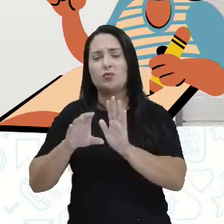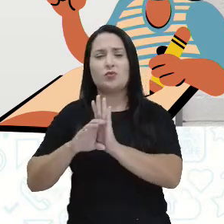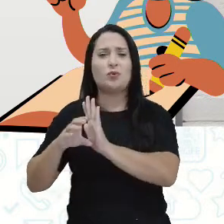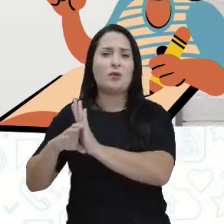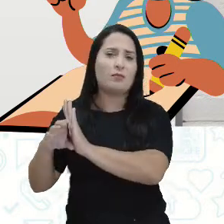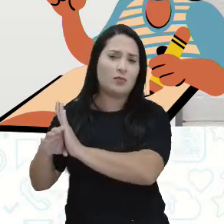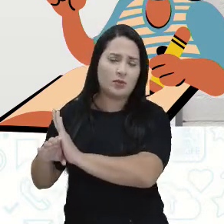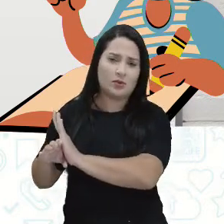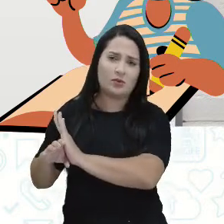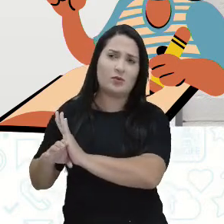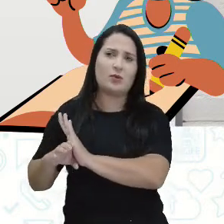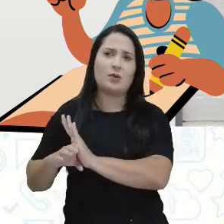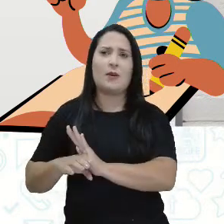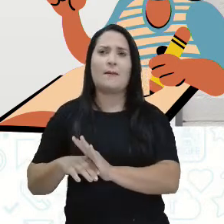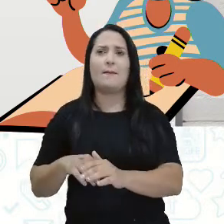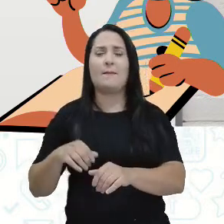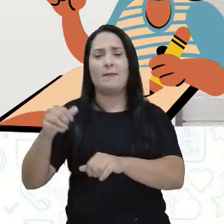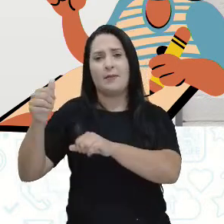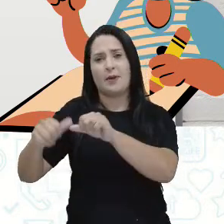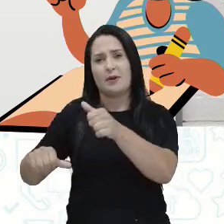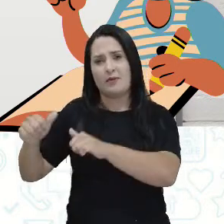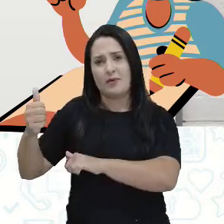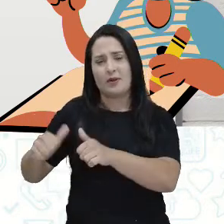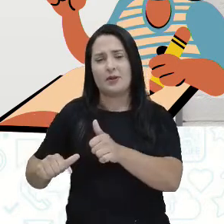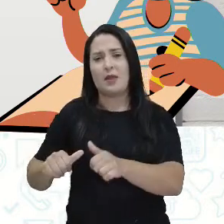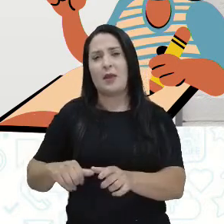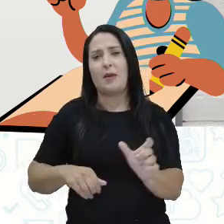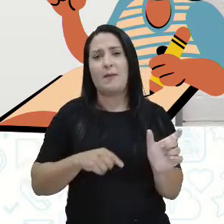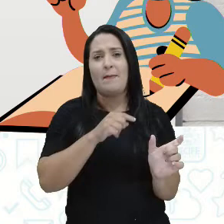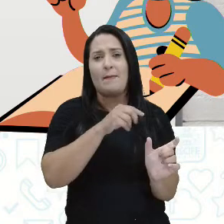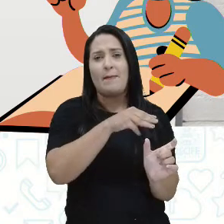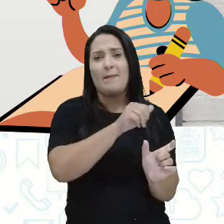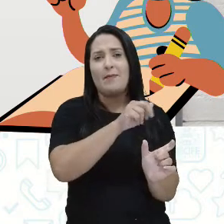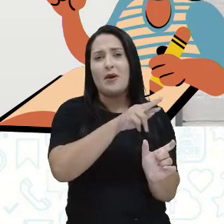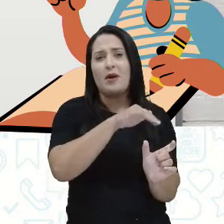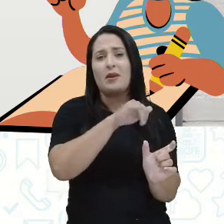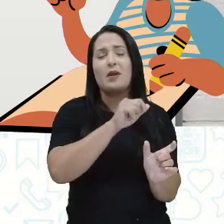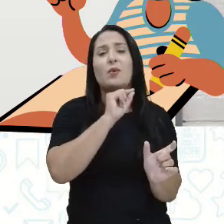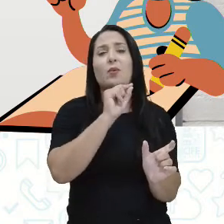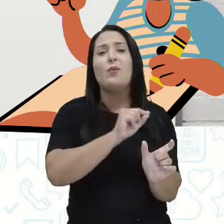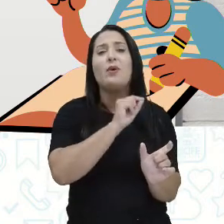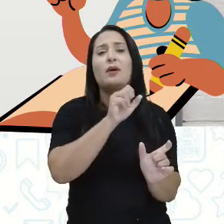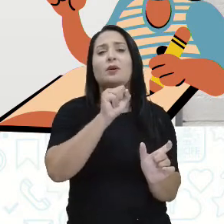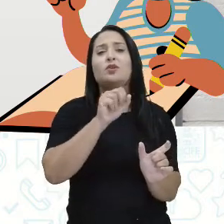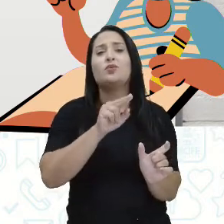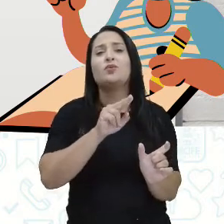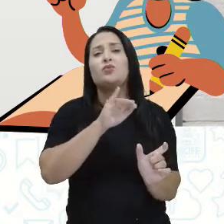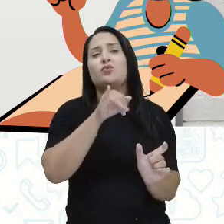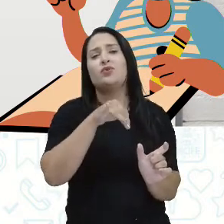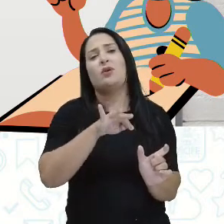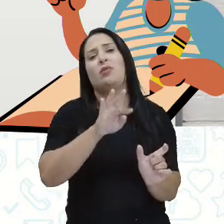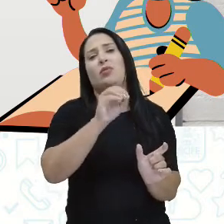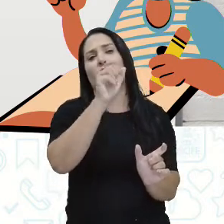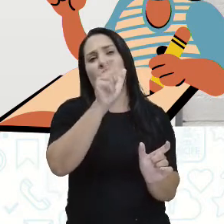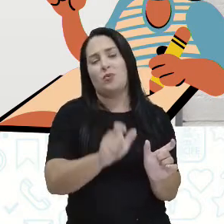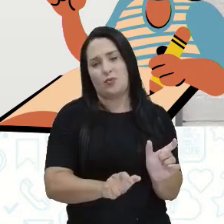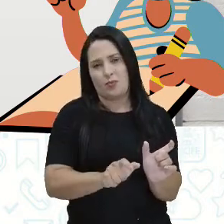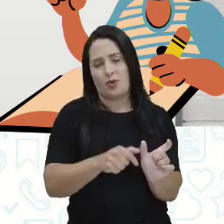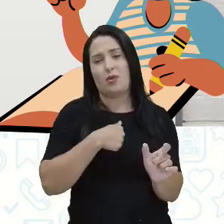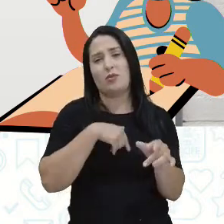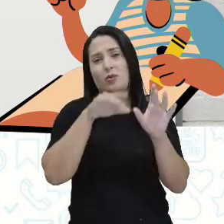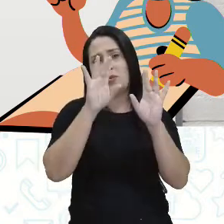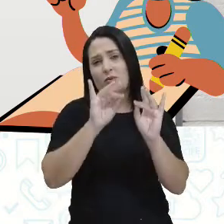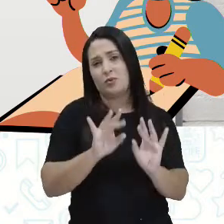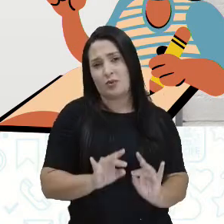vírgula, eu estou colocando Maria ali como um sujeito, né? E eu estou dizendo eu estou